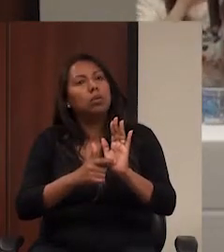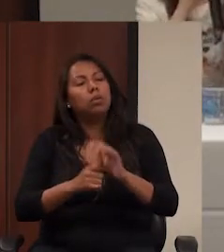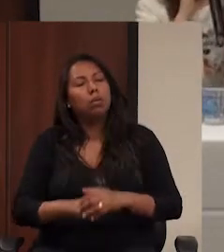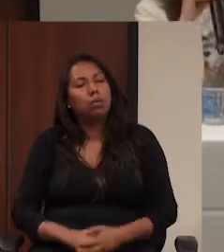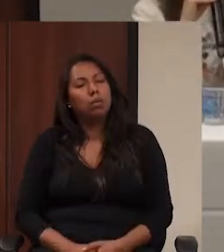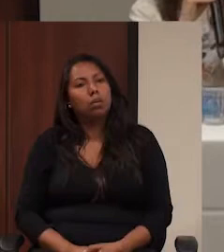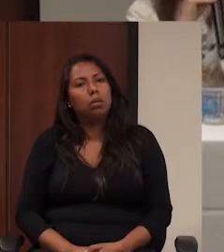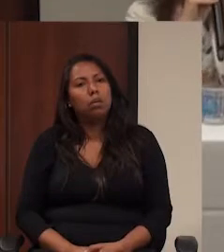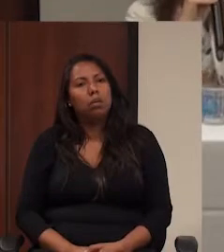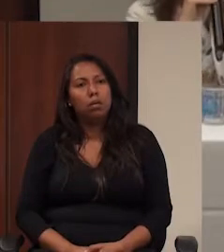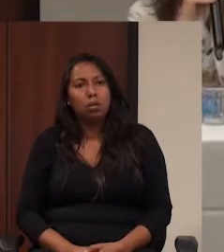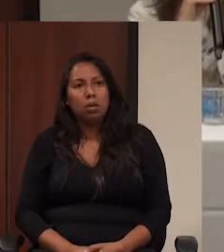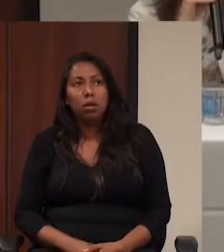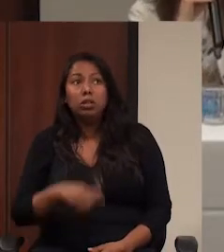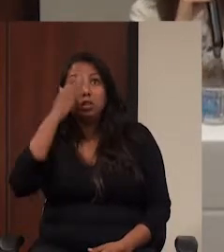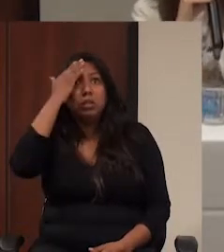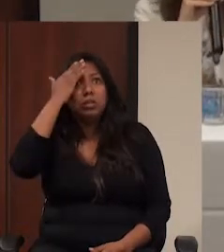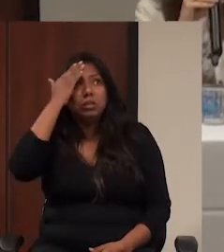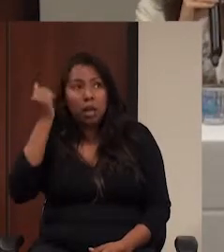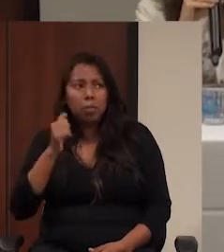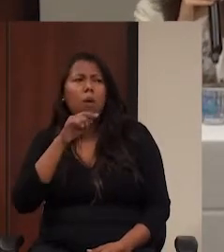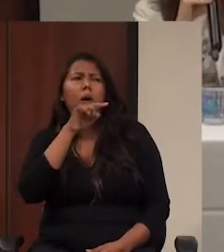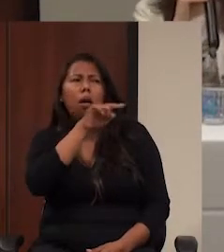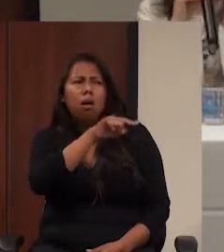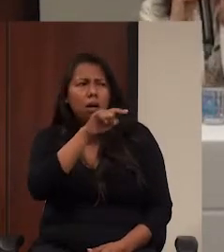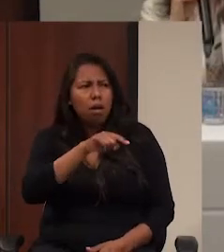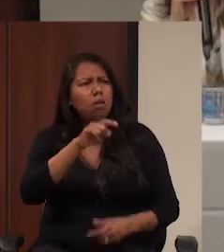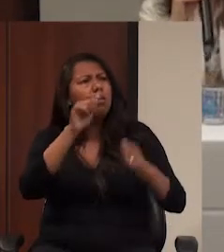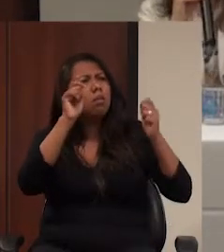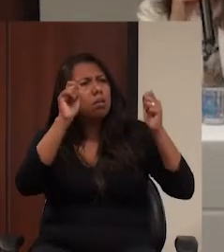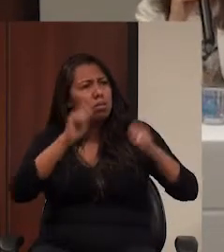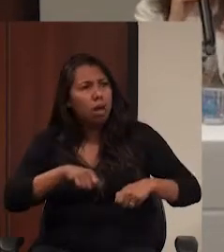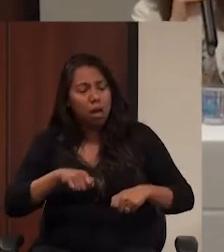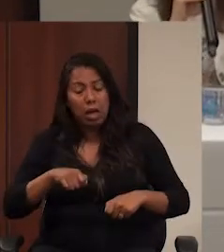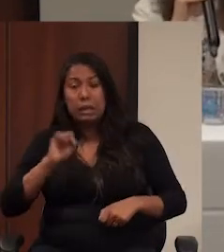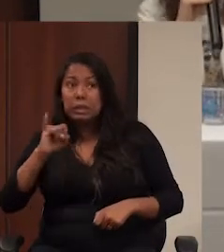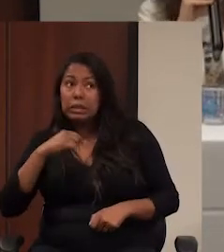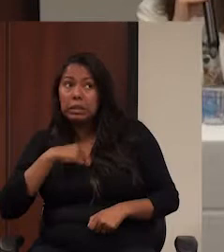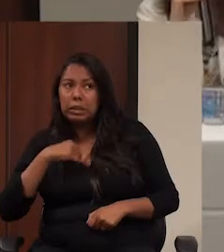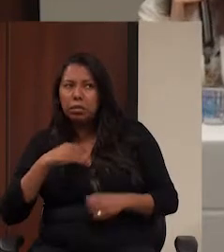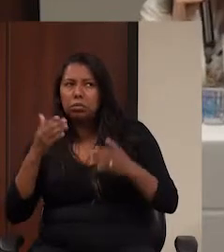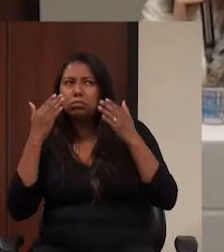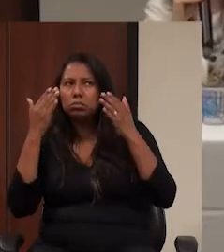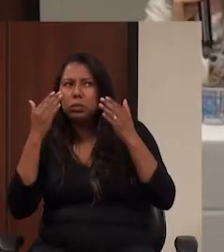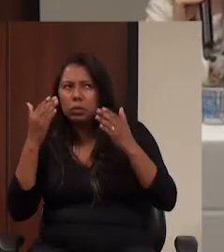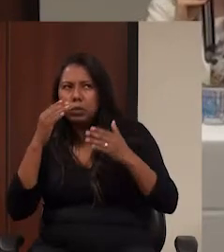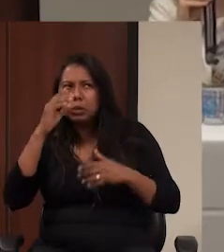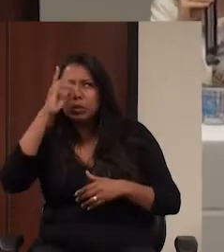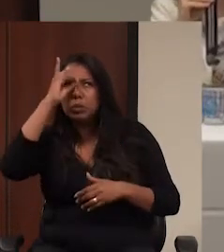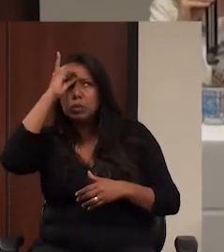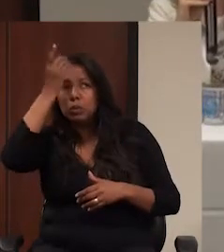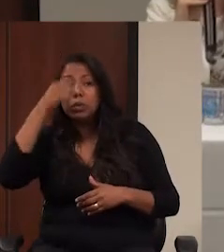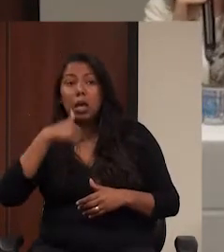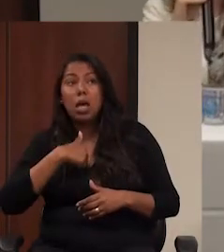pessoa tem capacidade. Se alguém duvida dessa capacidade, essa pessoa que duvida é que tem que, de alguma forma, comprovar que a pessoa